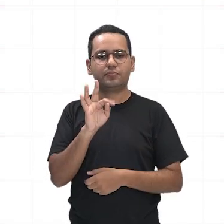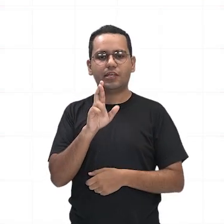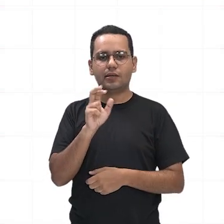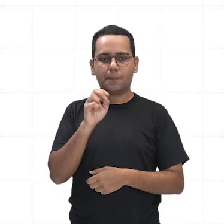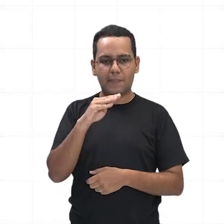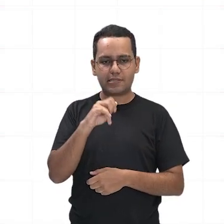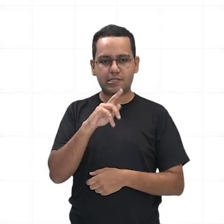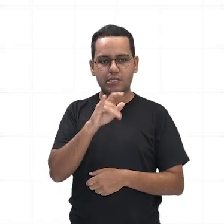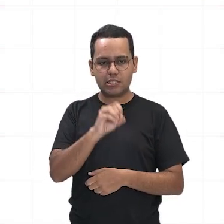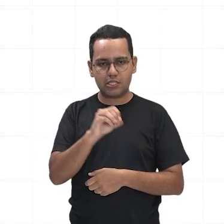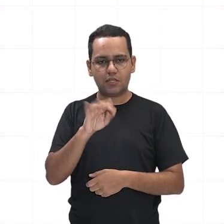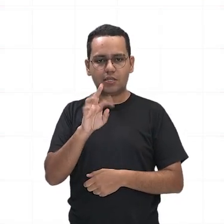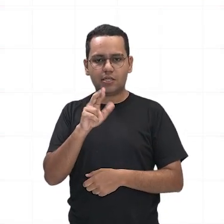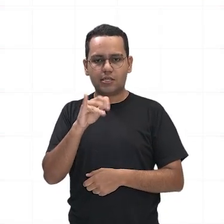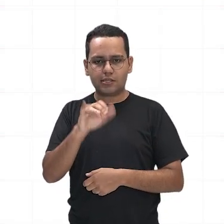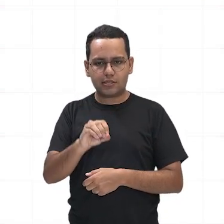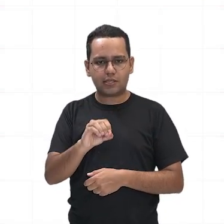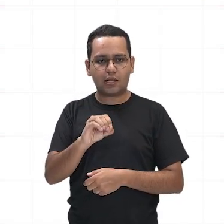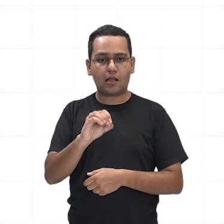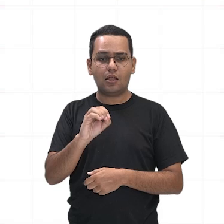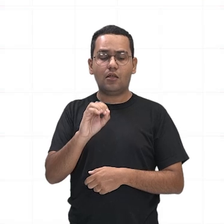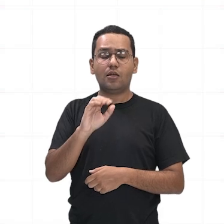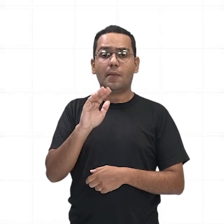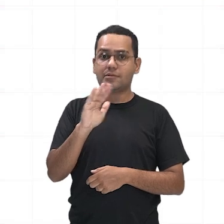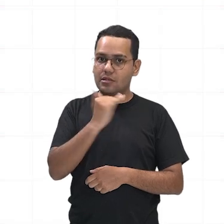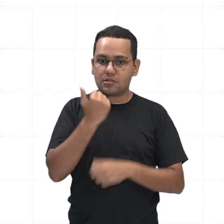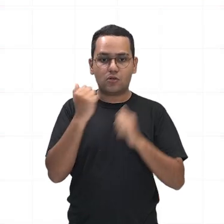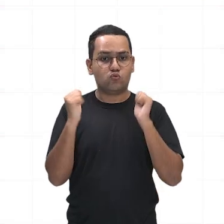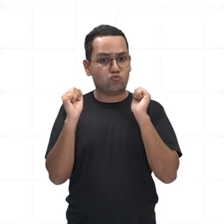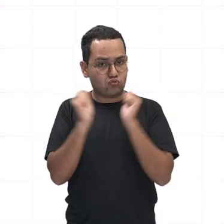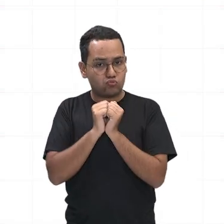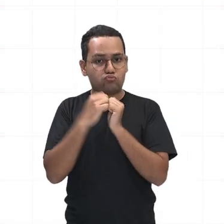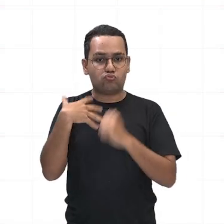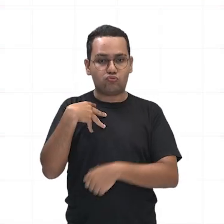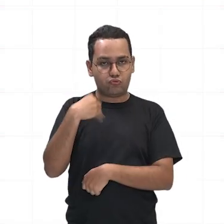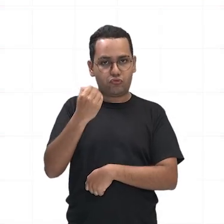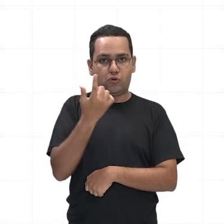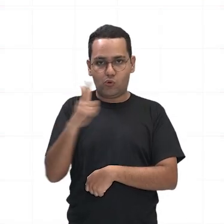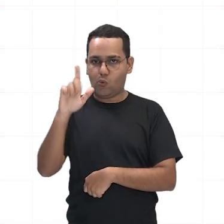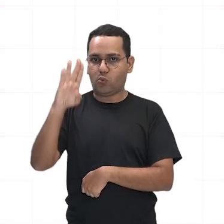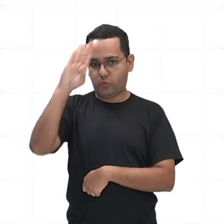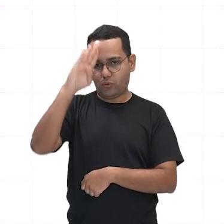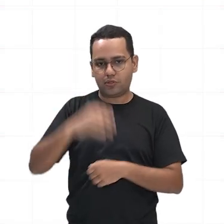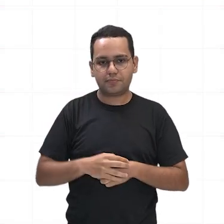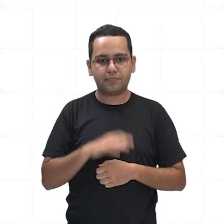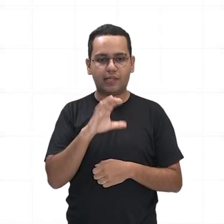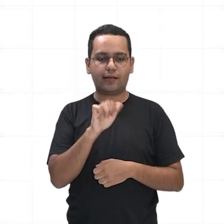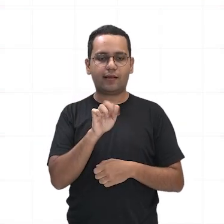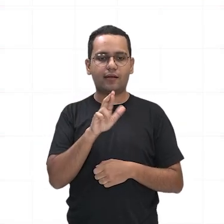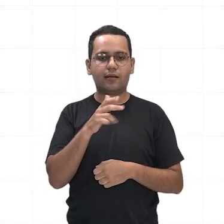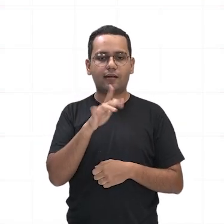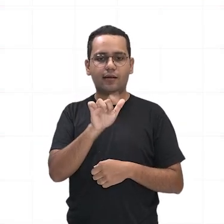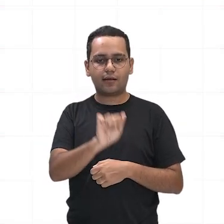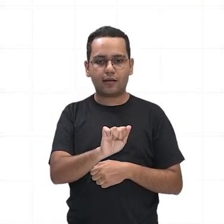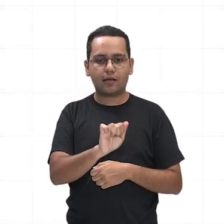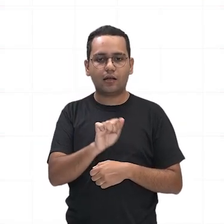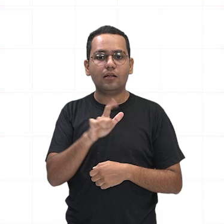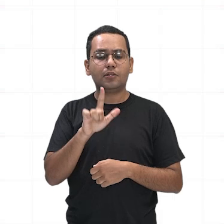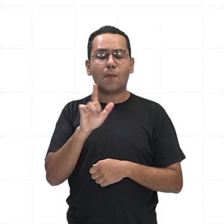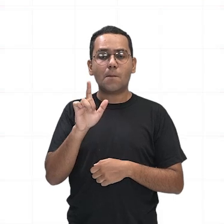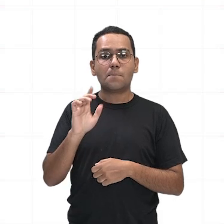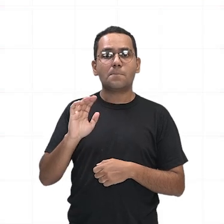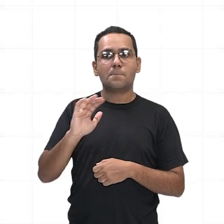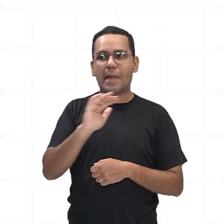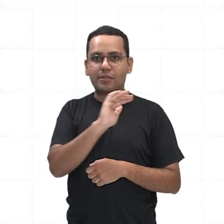Trácio, ele foi assassinado junto com seu filho e alguns soldados. O Caracalla mandou matar o próprio irmão, foi